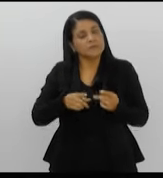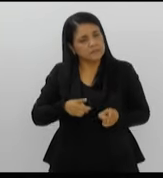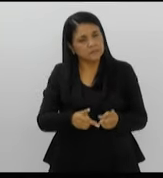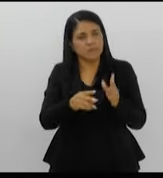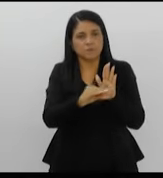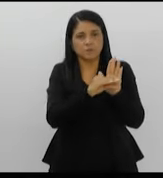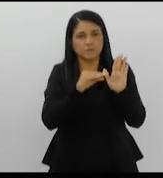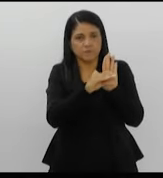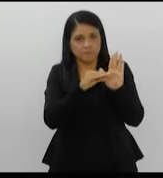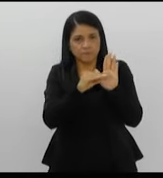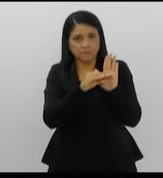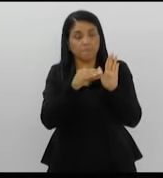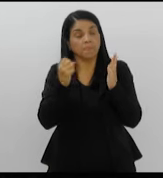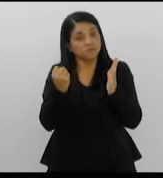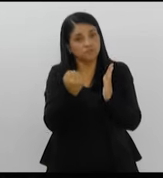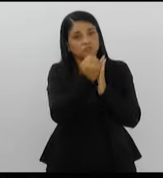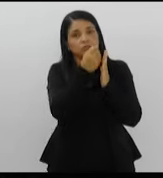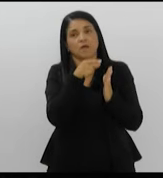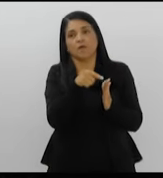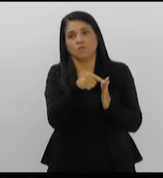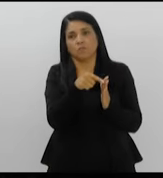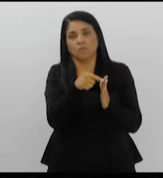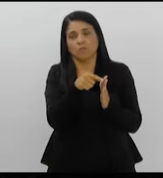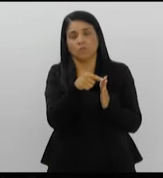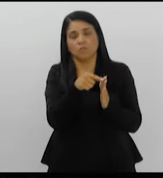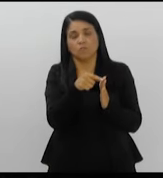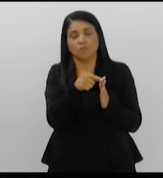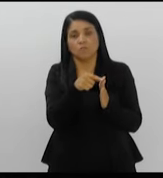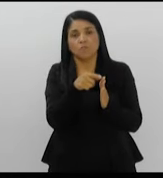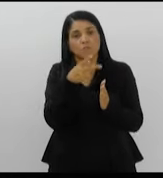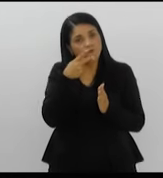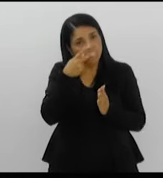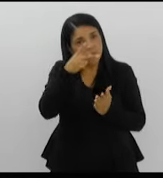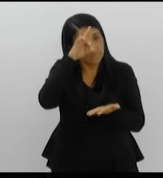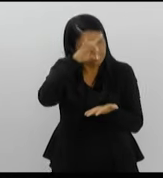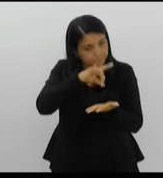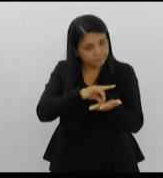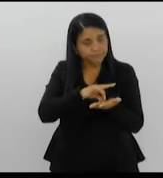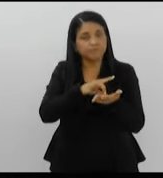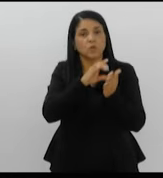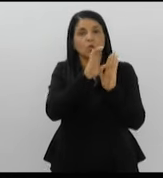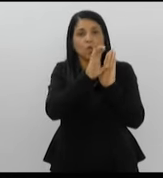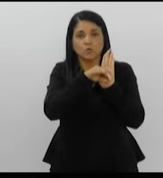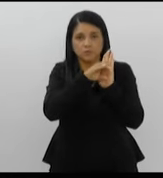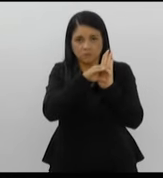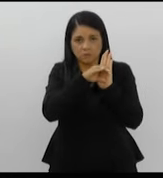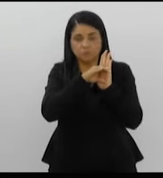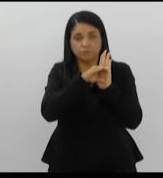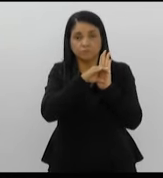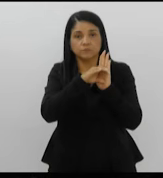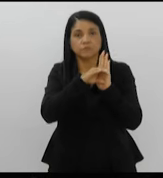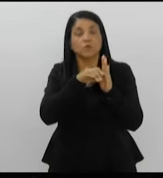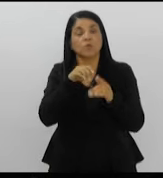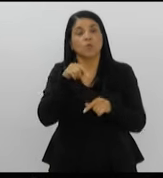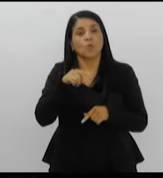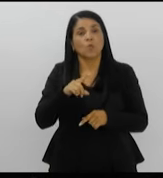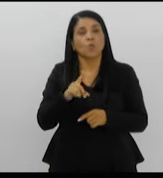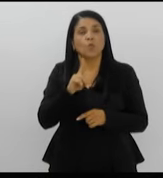emenda, destaco para afirmar esse conceito que um dia esse